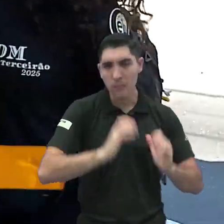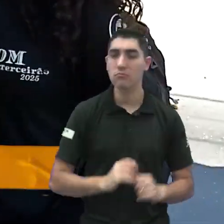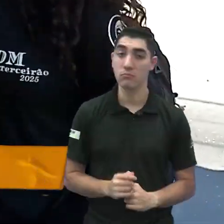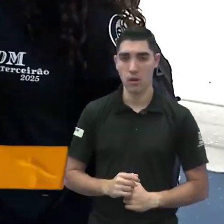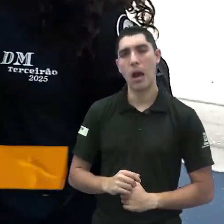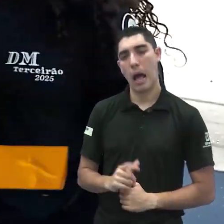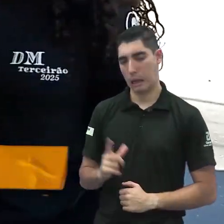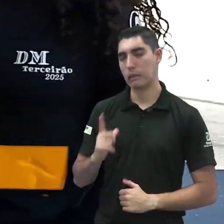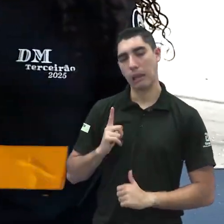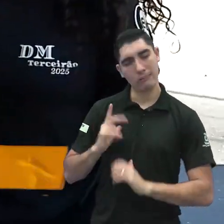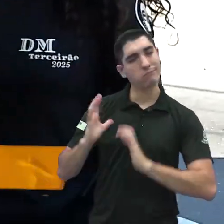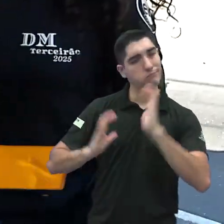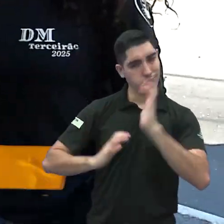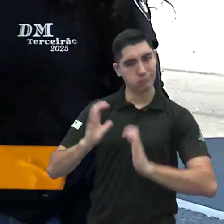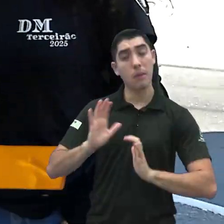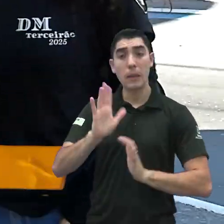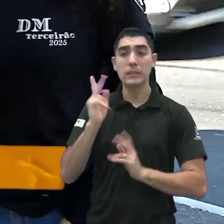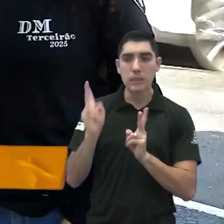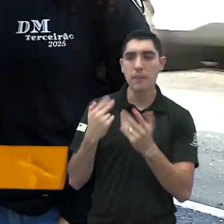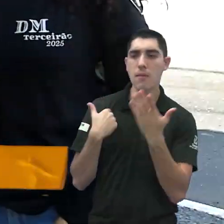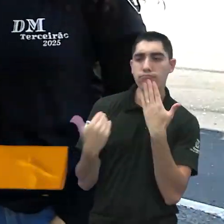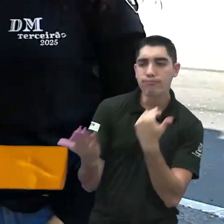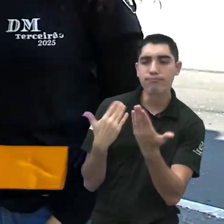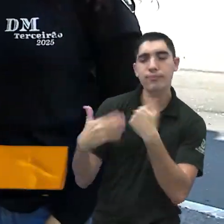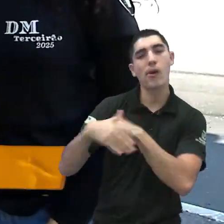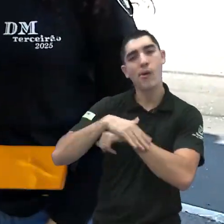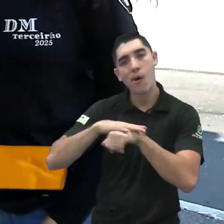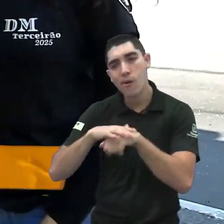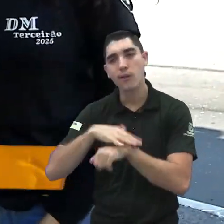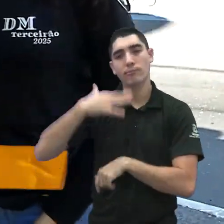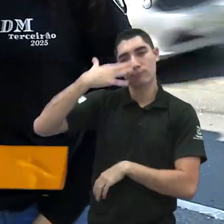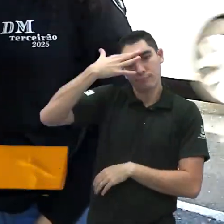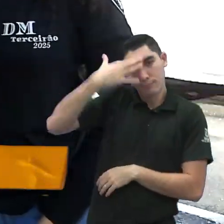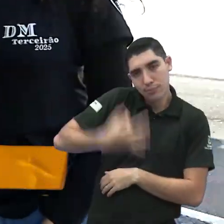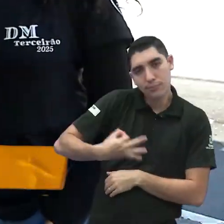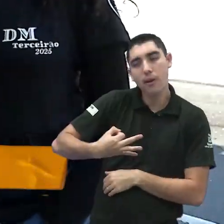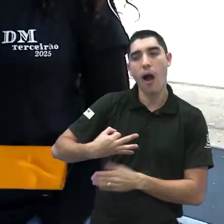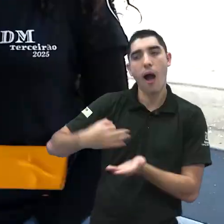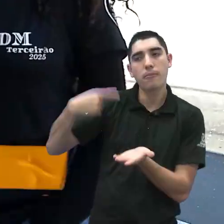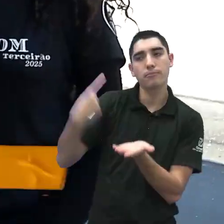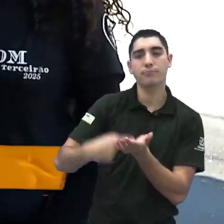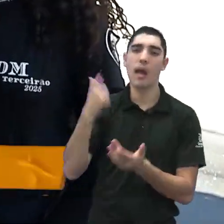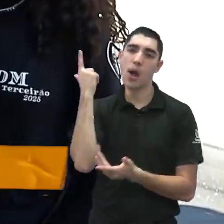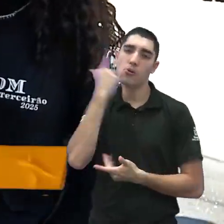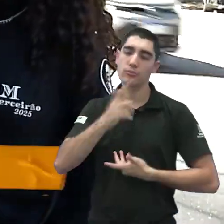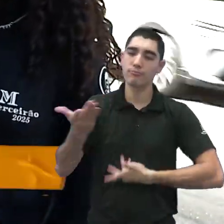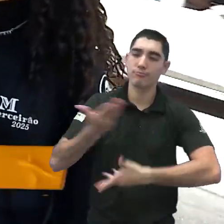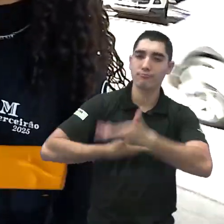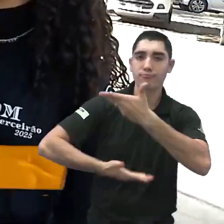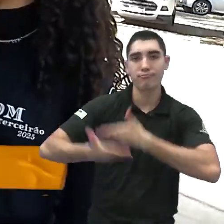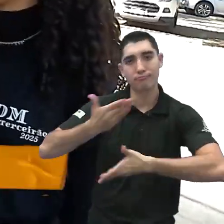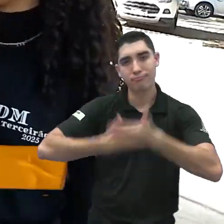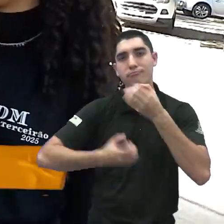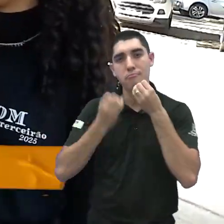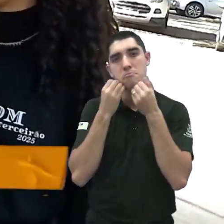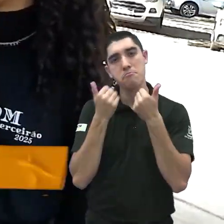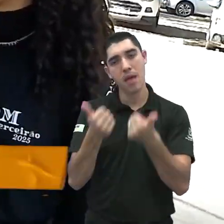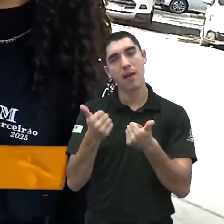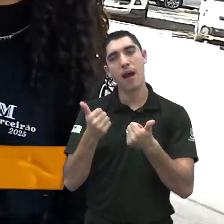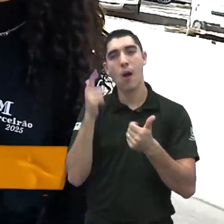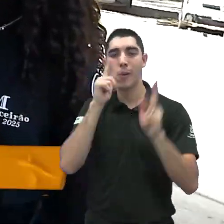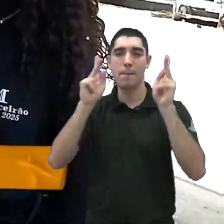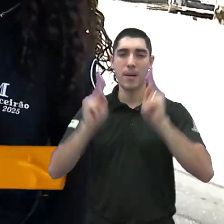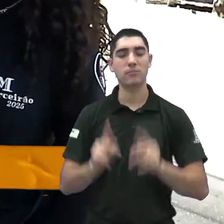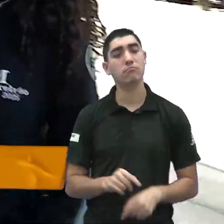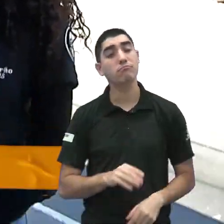Tem bastante, né? Mas a gente conversando bem, dá pra gente conseguir ter um bom relacionamento para que a gente possa sair,